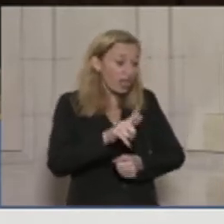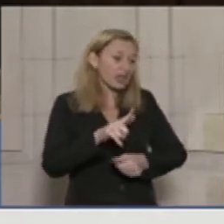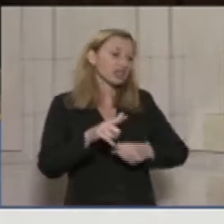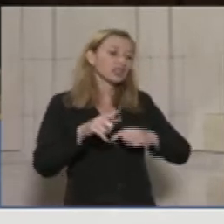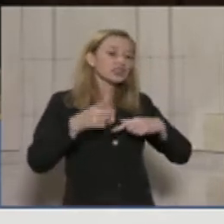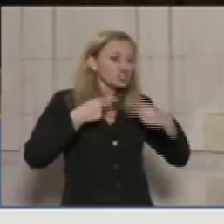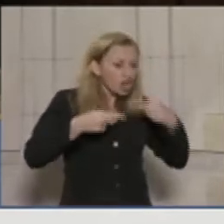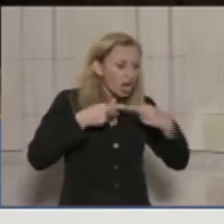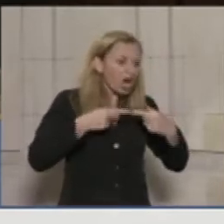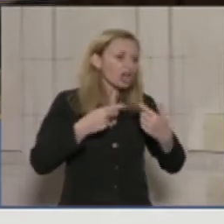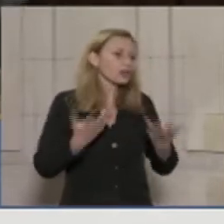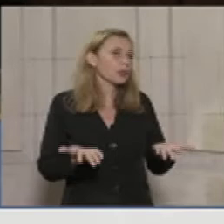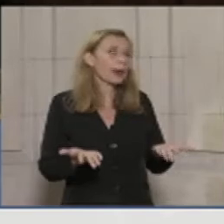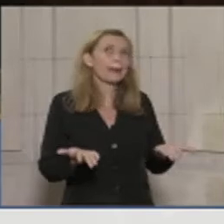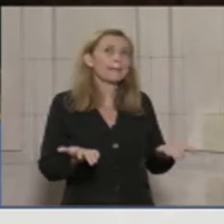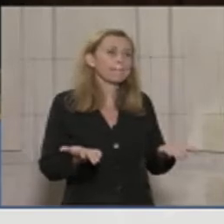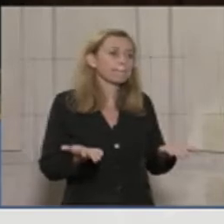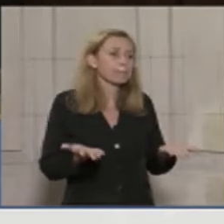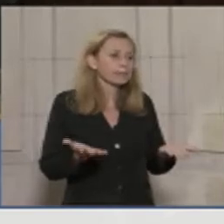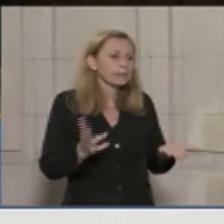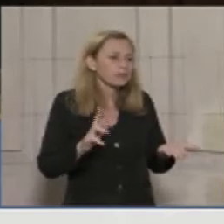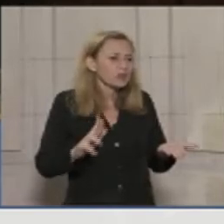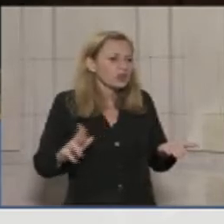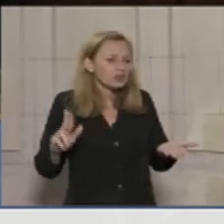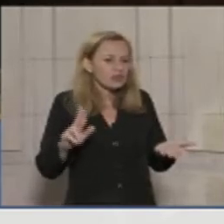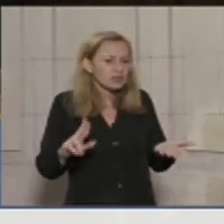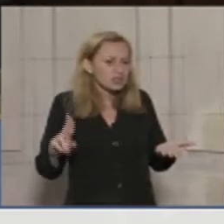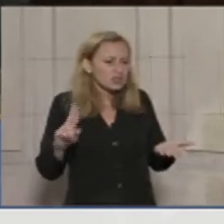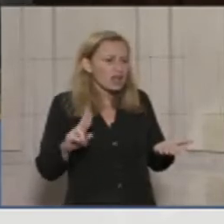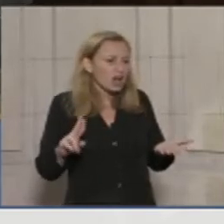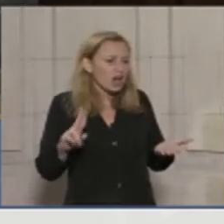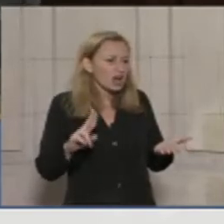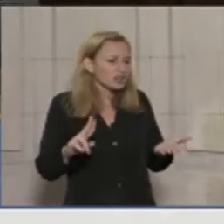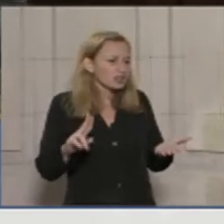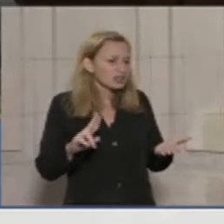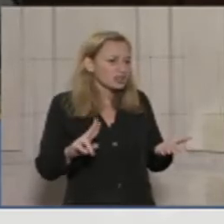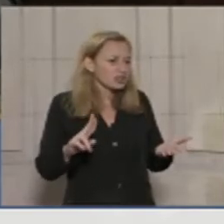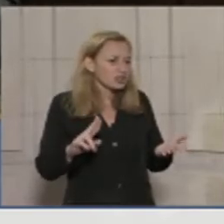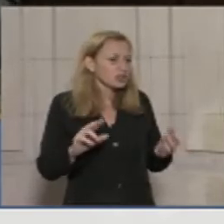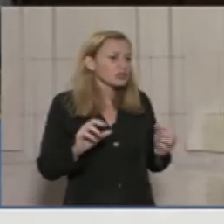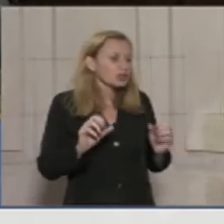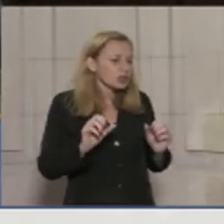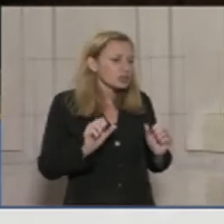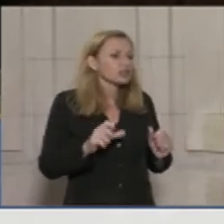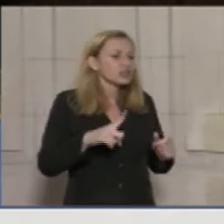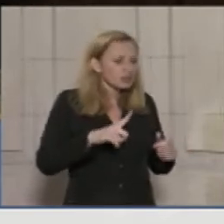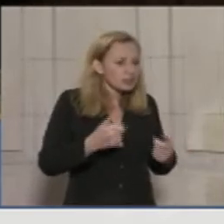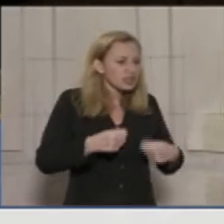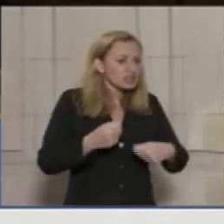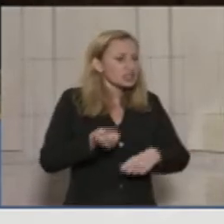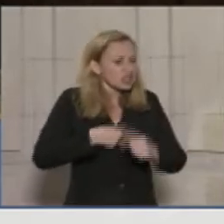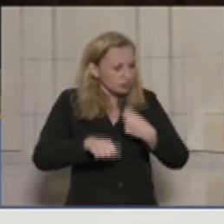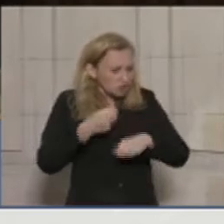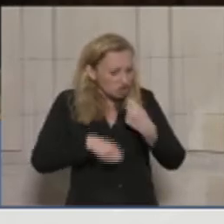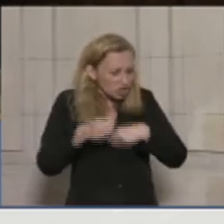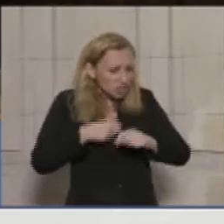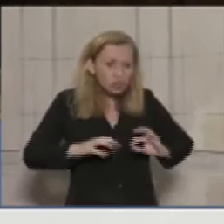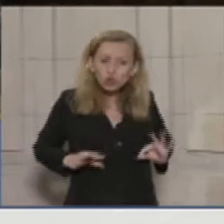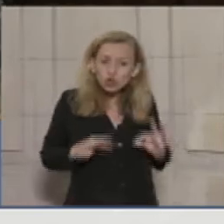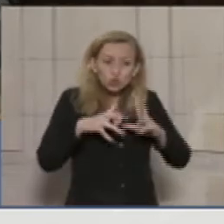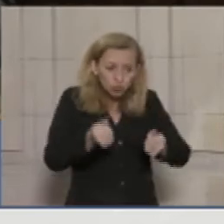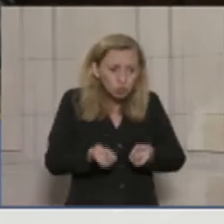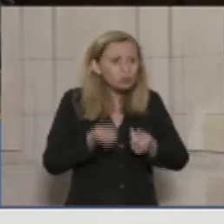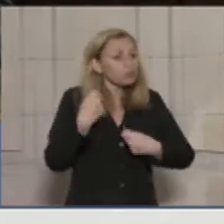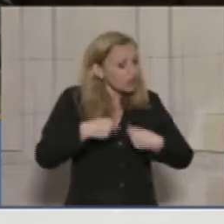universidades sejam, enfim, imunes a qualquer controle, nada disso não. Tem que sofrer controle social, controle de contas, tudo como tem que